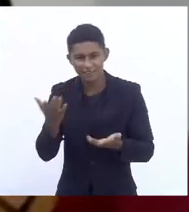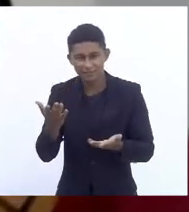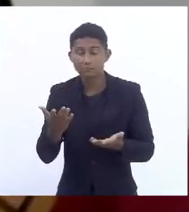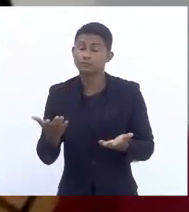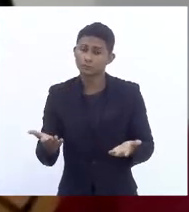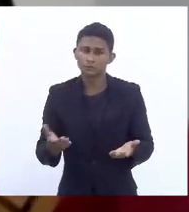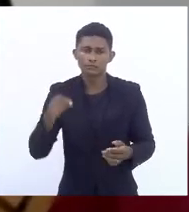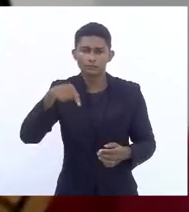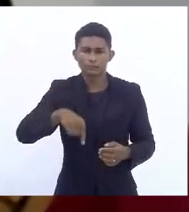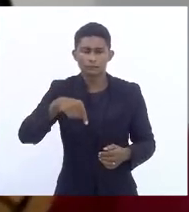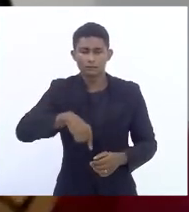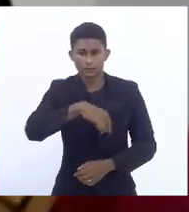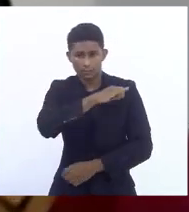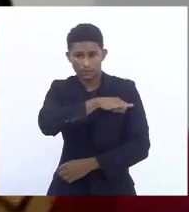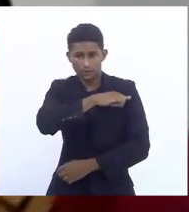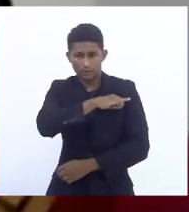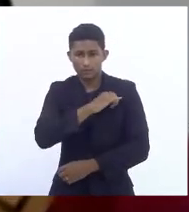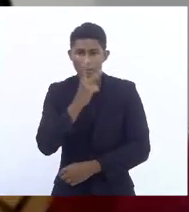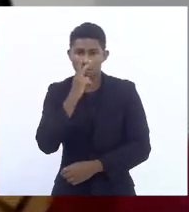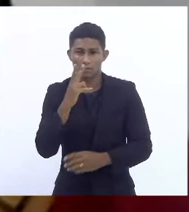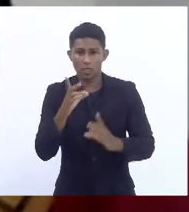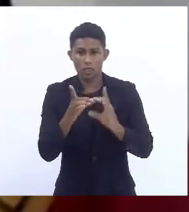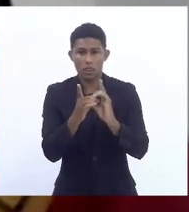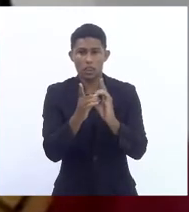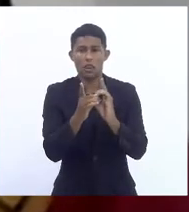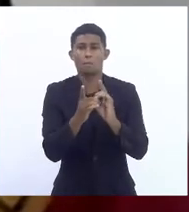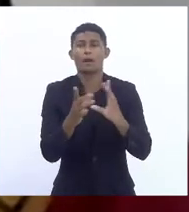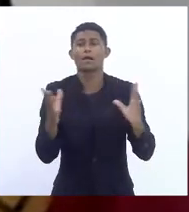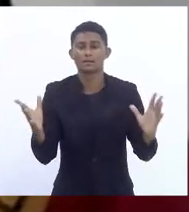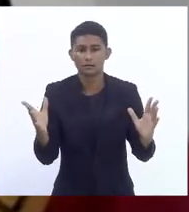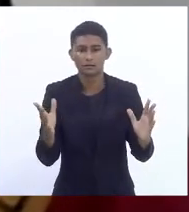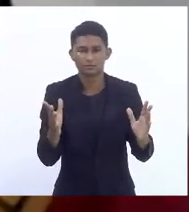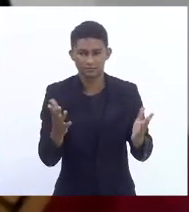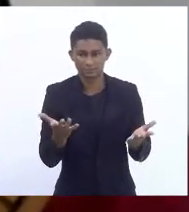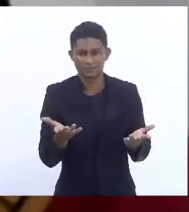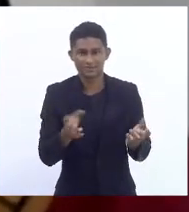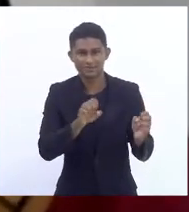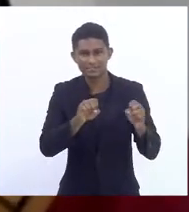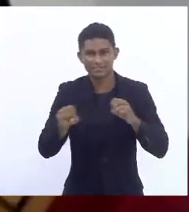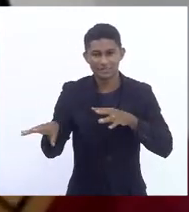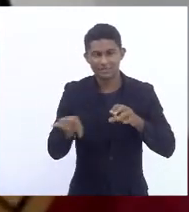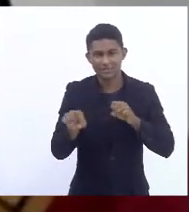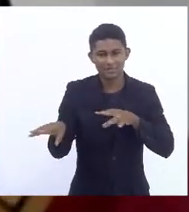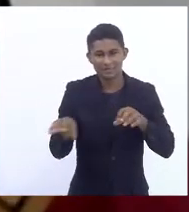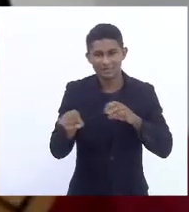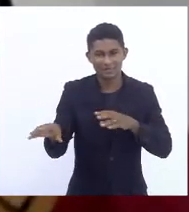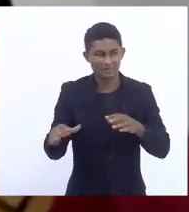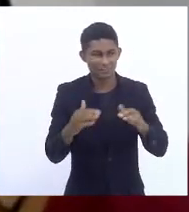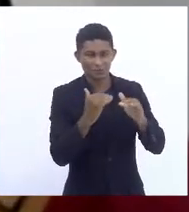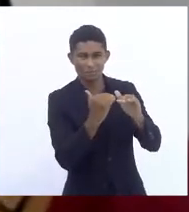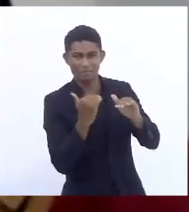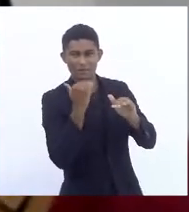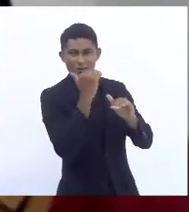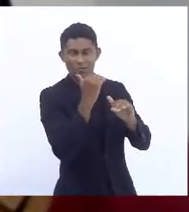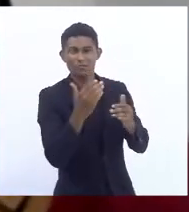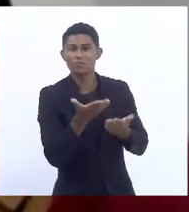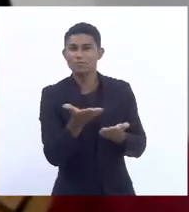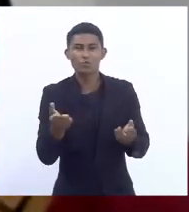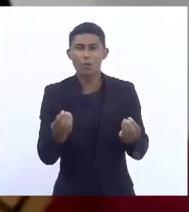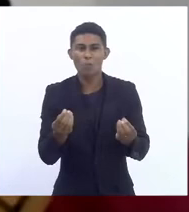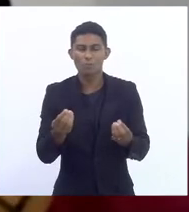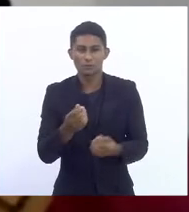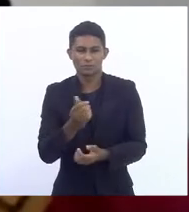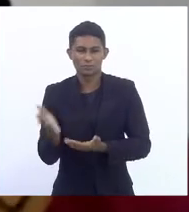superior passa pelo fortalecimento das universidades estaduais, sobretudo com a garantia da permanência dos jovens de baixa